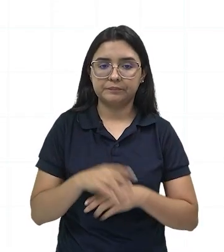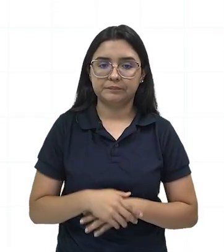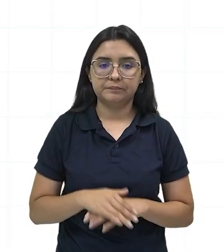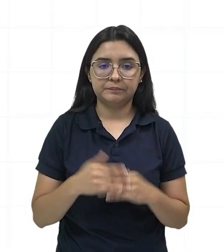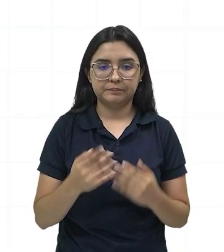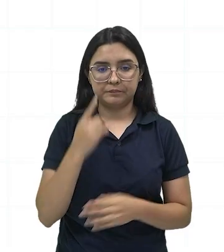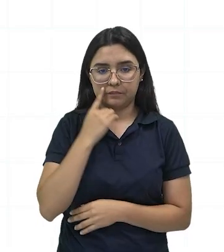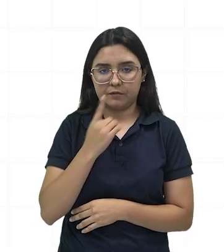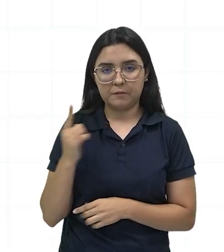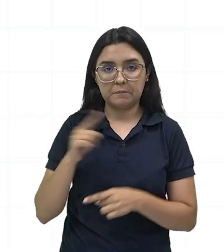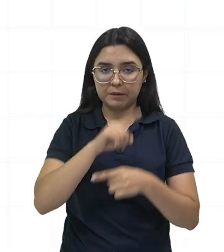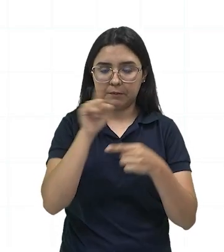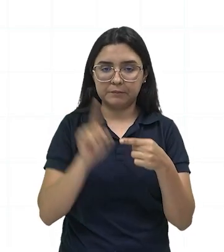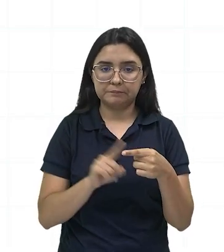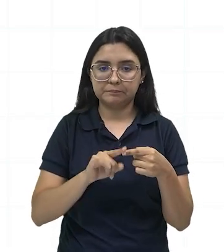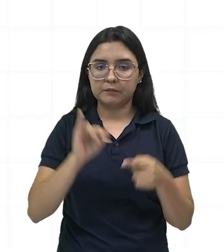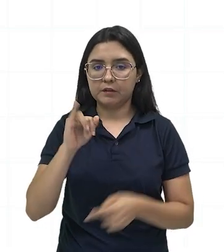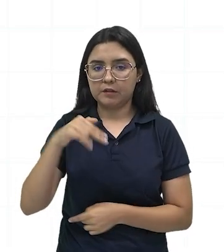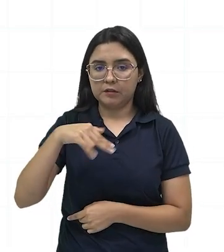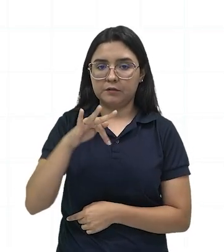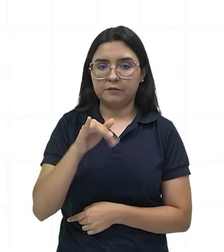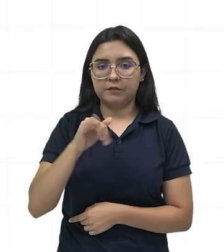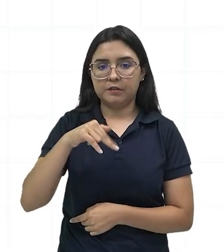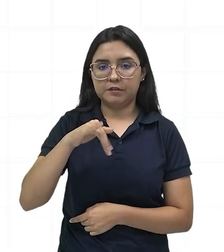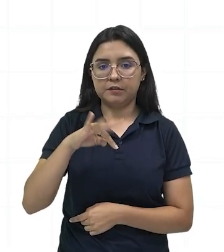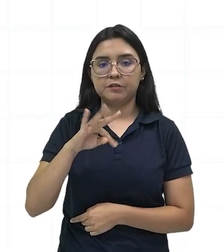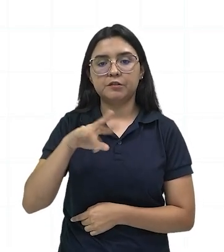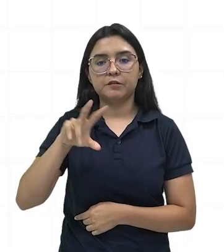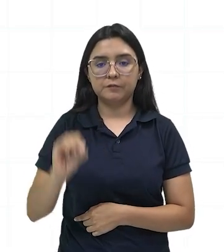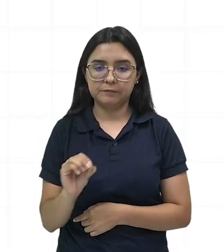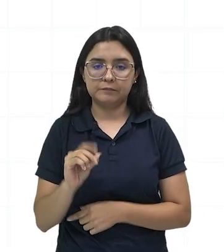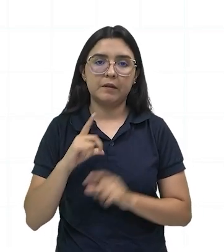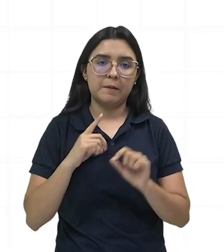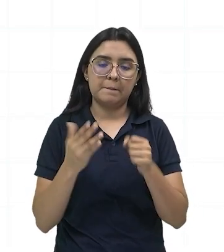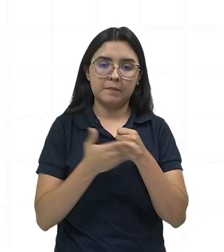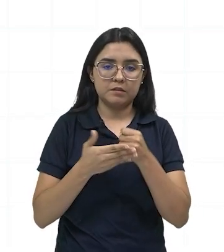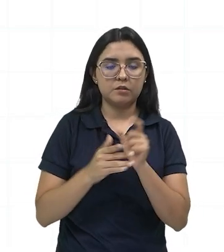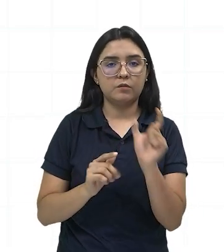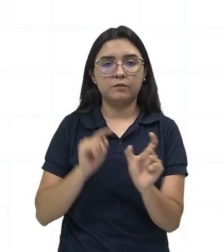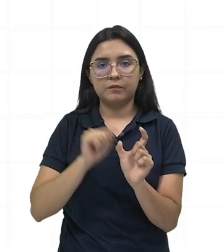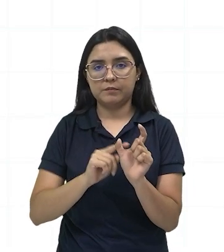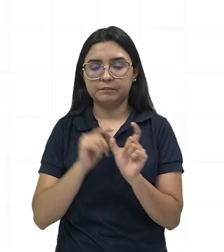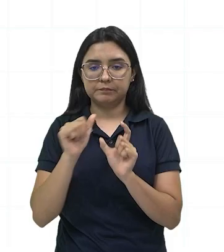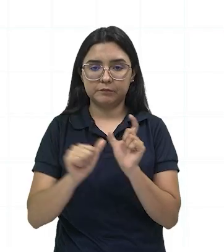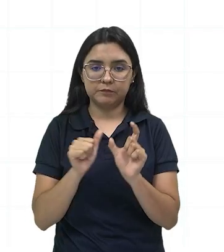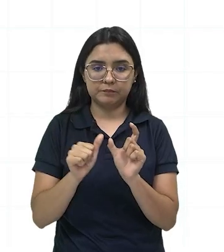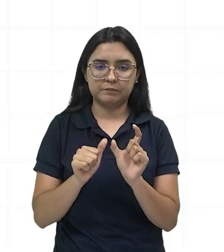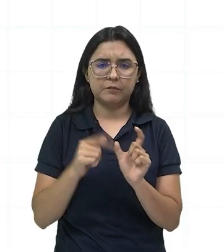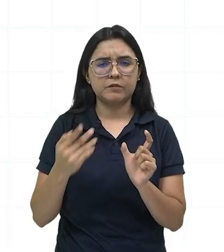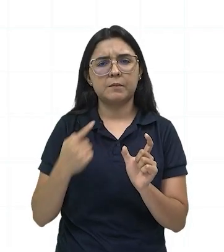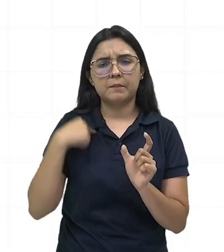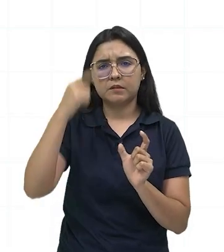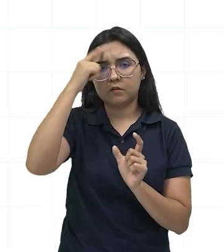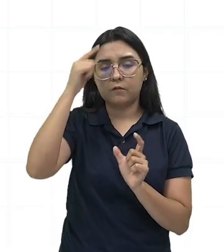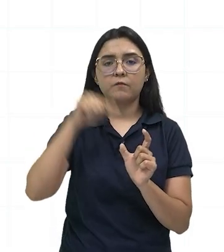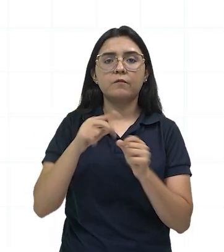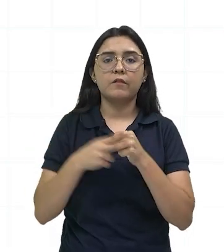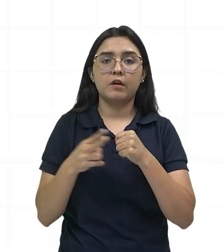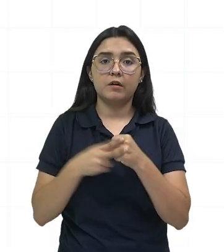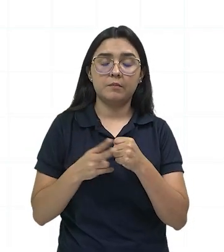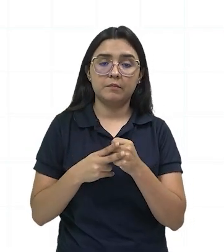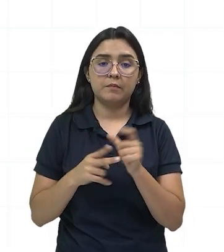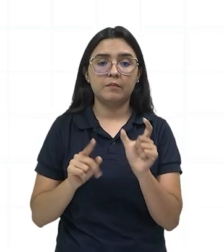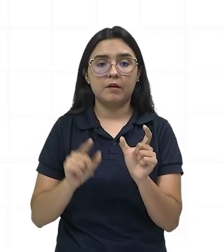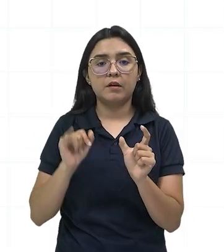caso do infinitivo, é a forma básica e não conjugada do verbo. Toda vez que você for pensar num verbo, você vai pensar nele